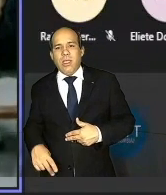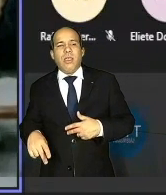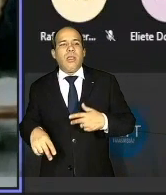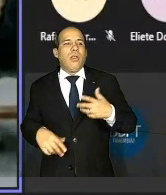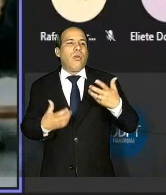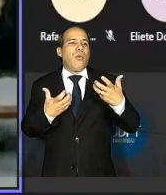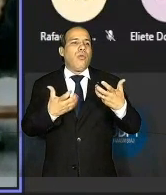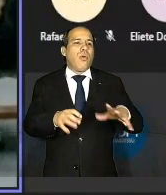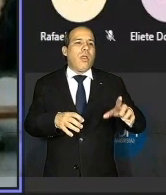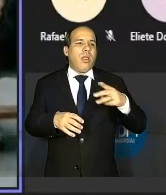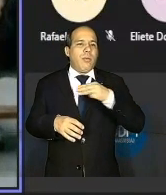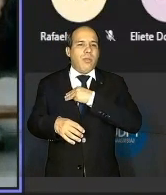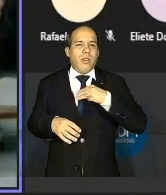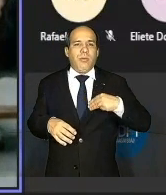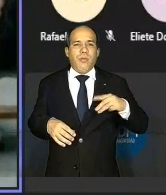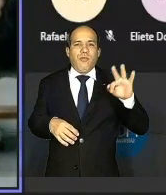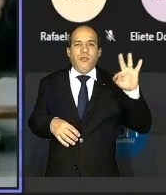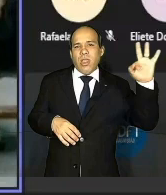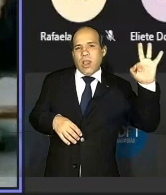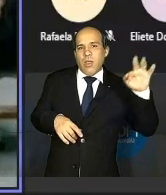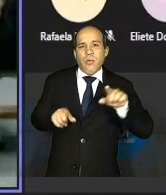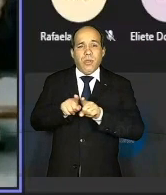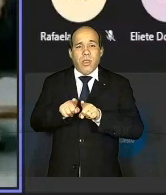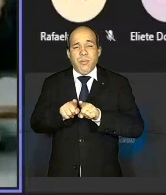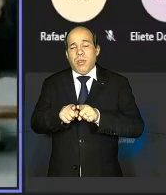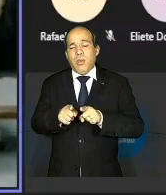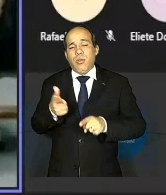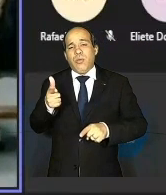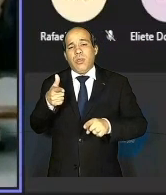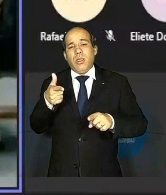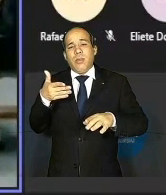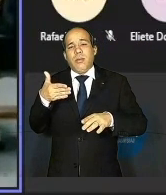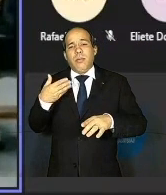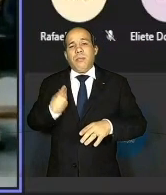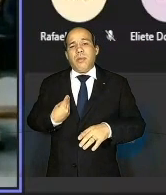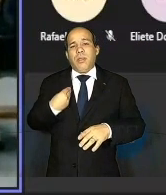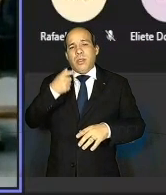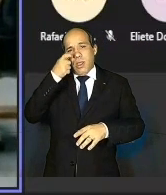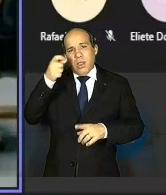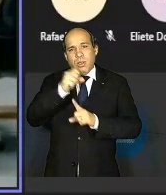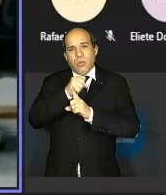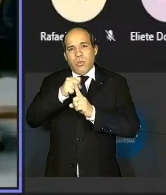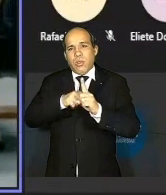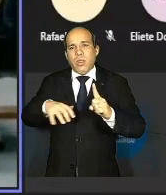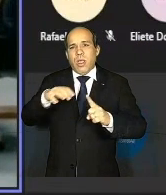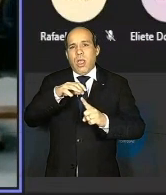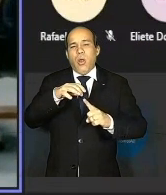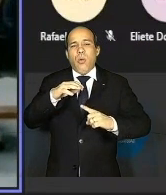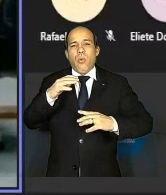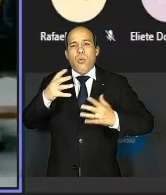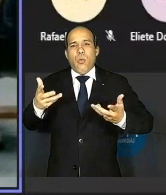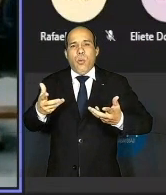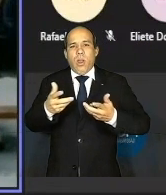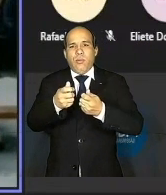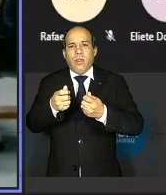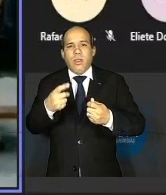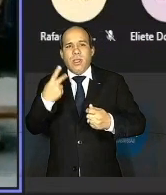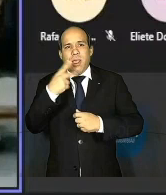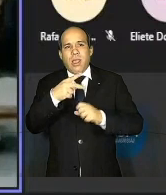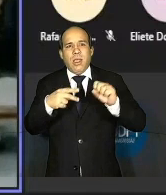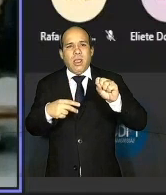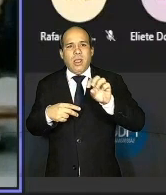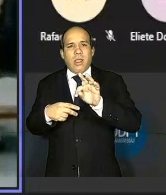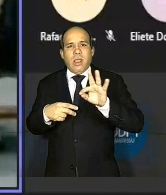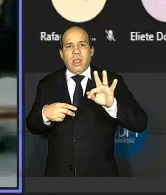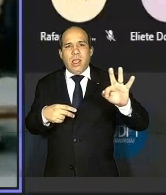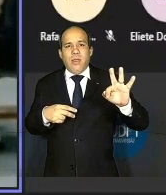vez do Ministério Público Federal, seja porque, no caso, não estaria presente um interesse social qualificado, que, segundo